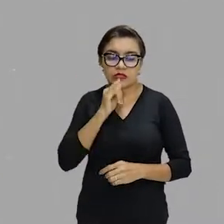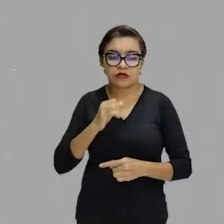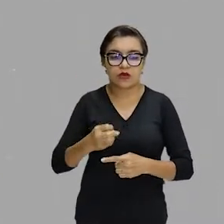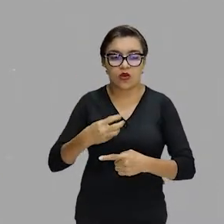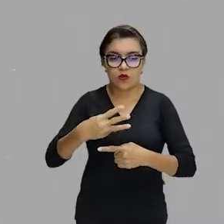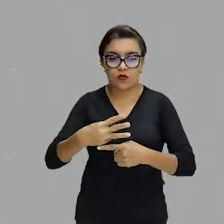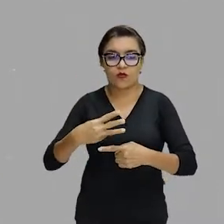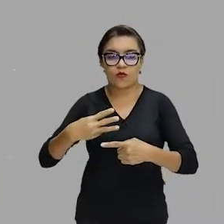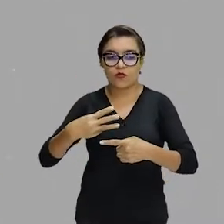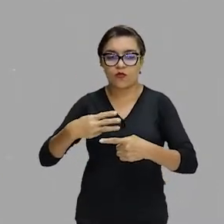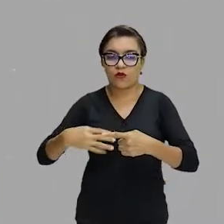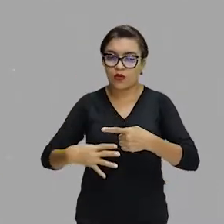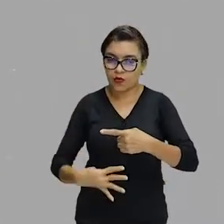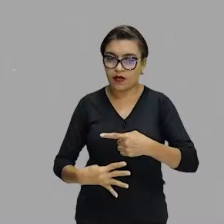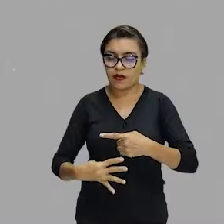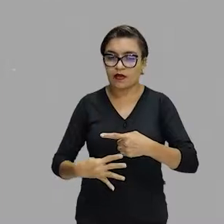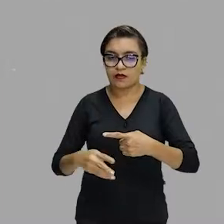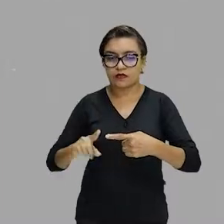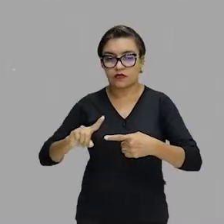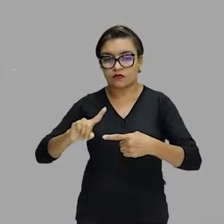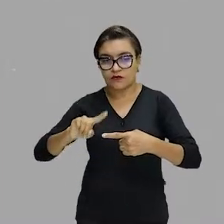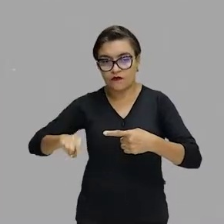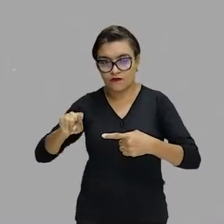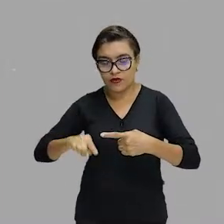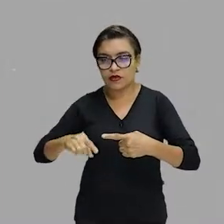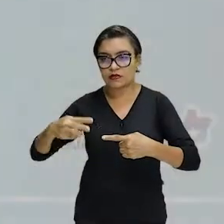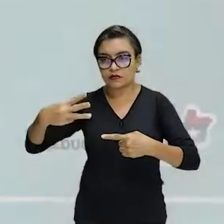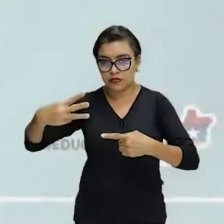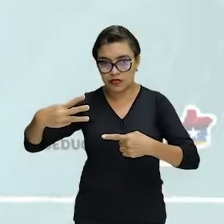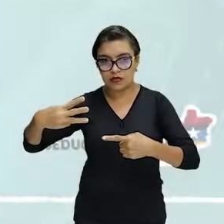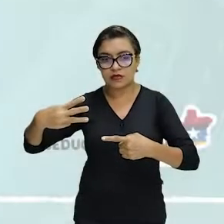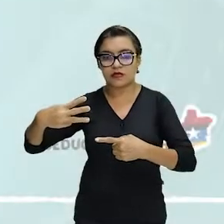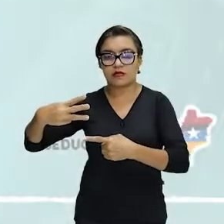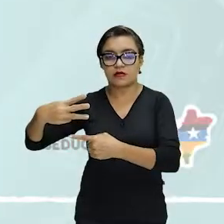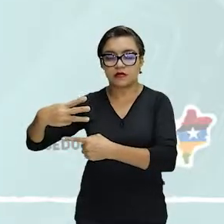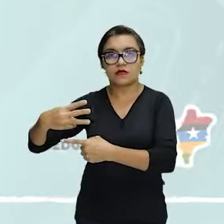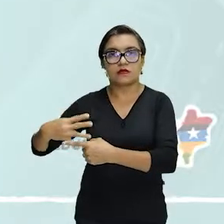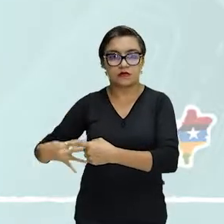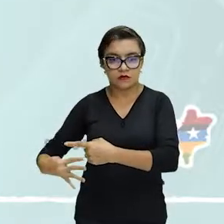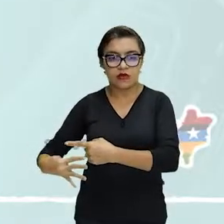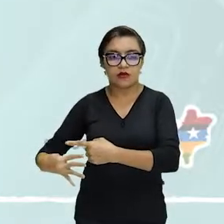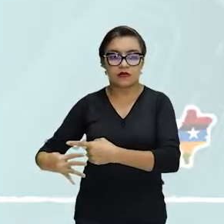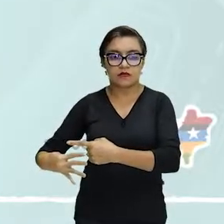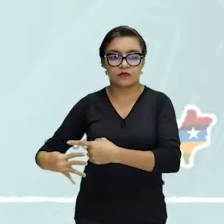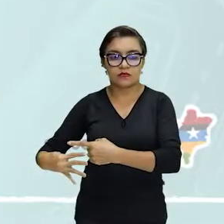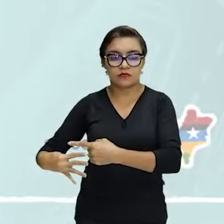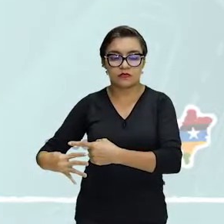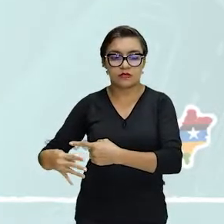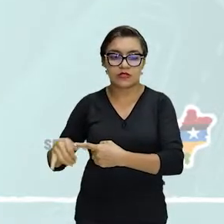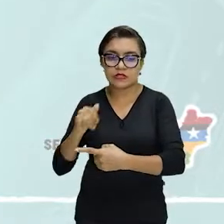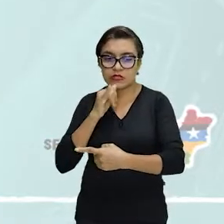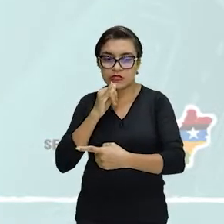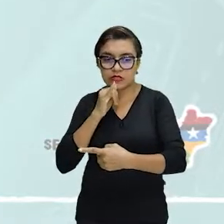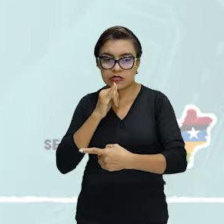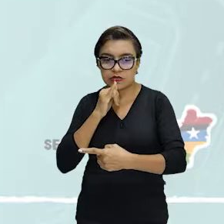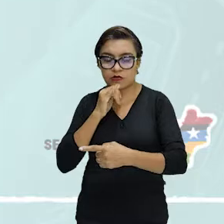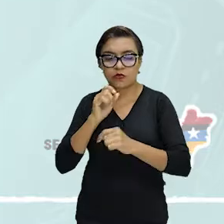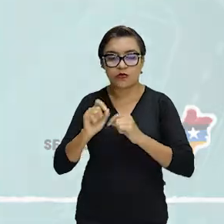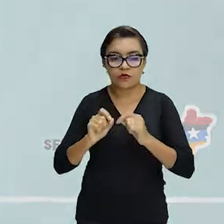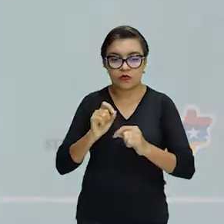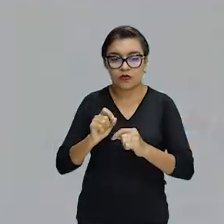tenho a multiplicação nos numeradores, o 3 vezes 3, que dá 9, e a multiplicação nos denominadores, o 4 vezes 4, que dá